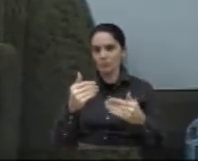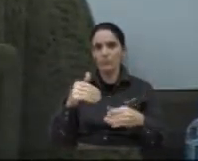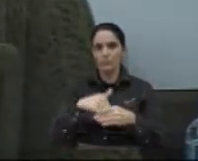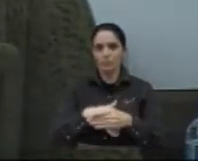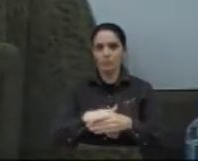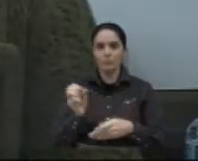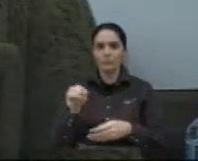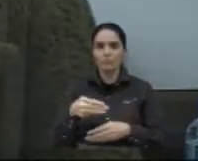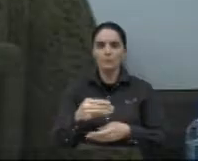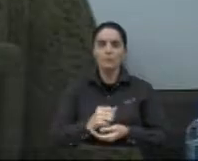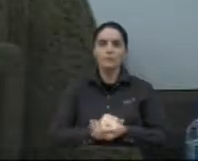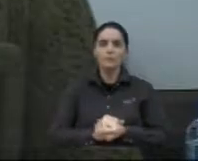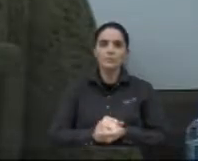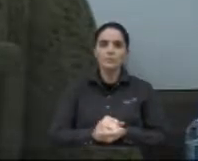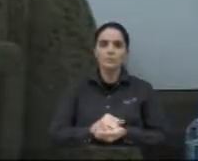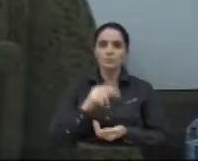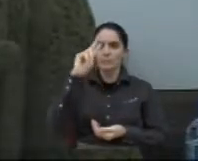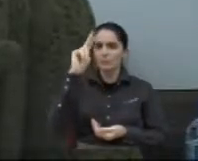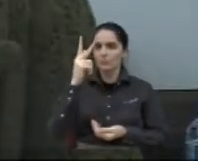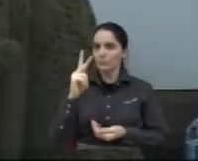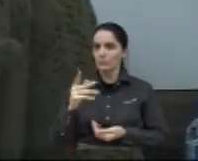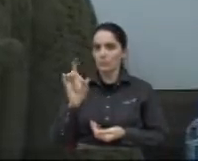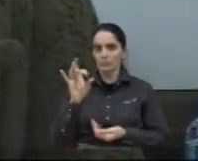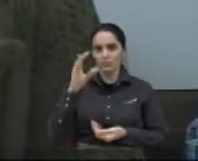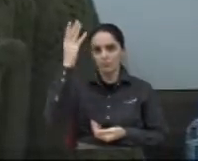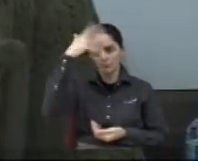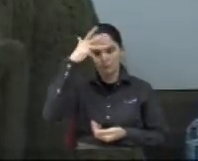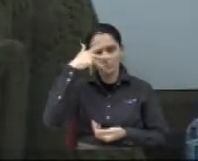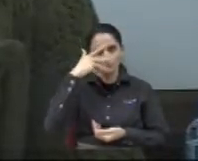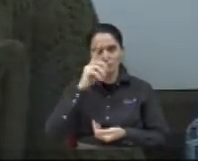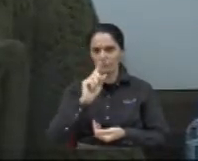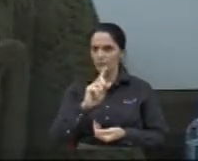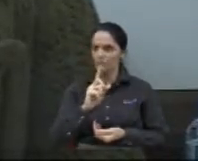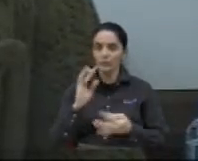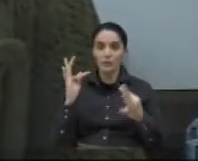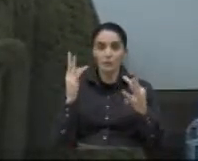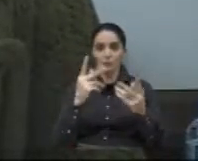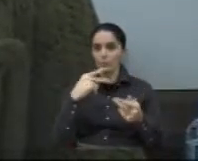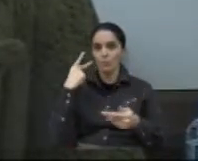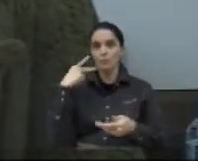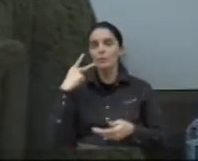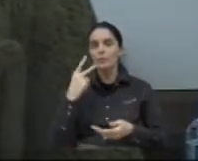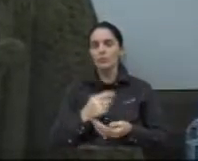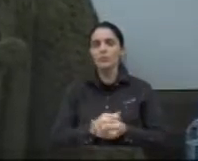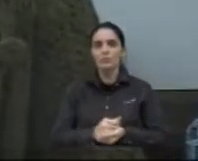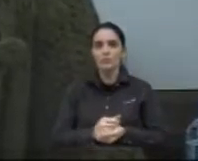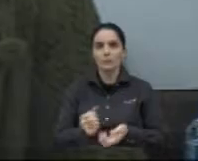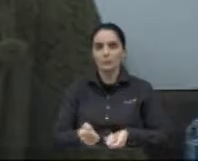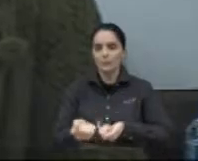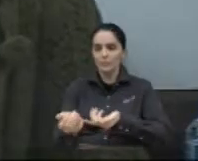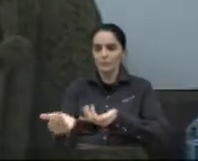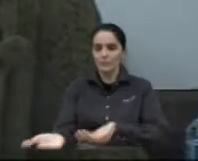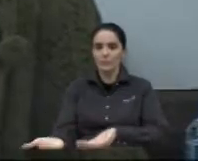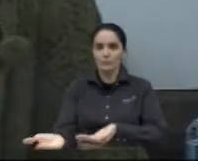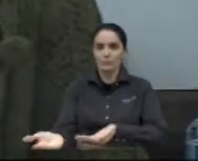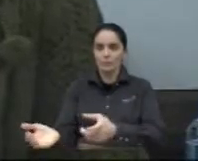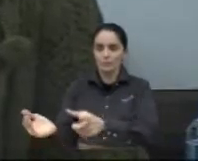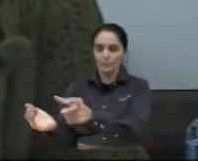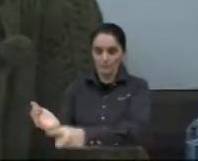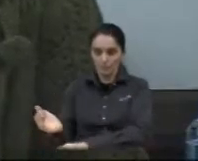e essa honra não será só minha, será de todos aqui. E vamos entregar ao seu